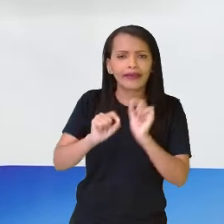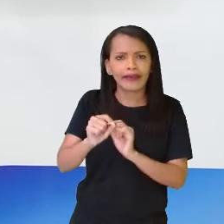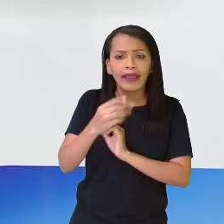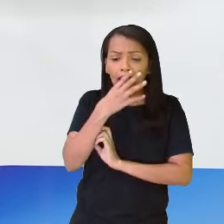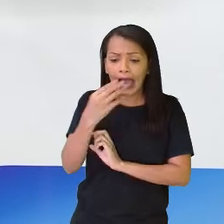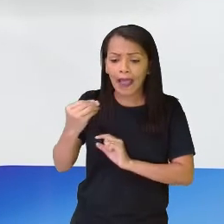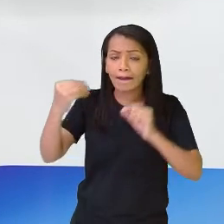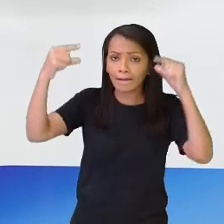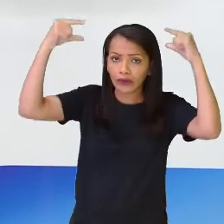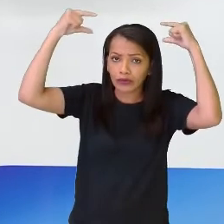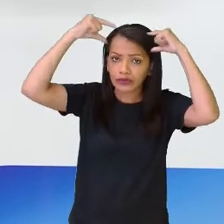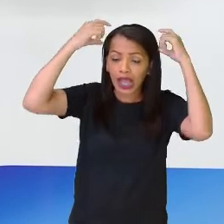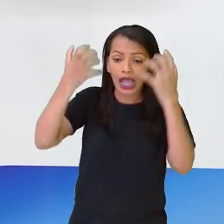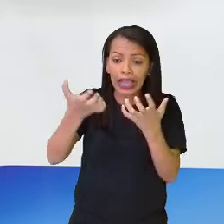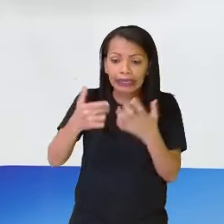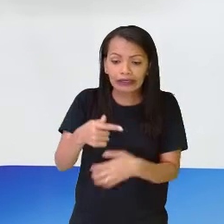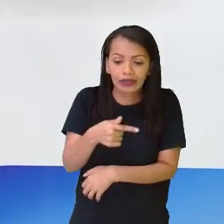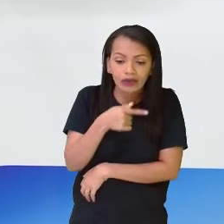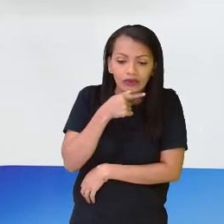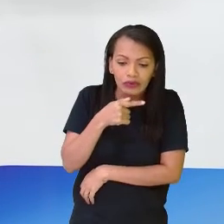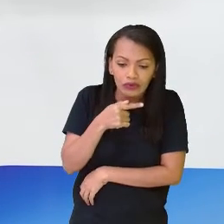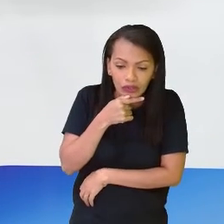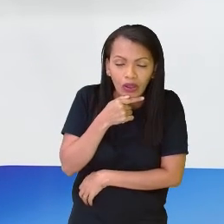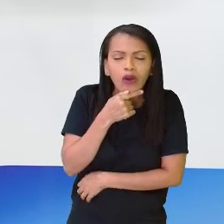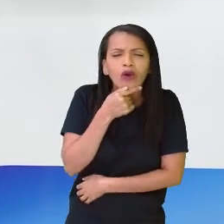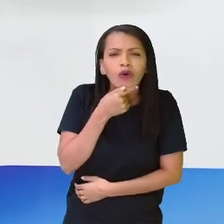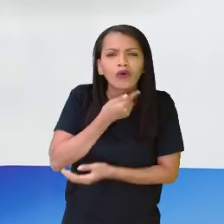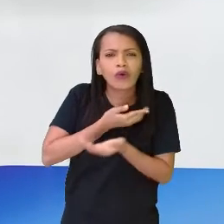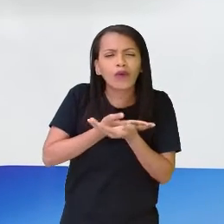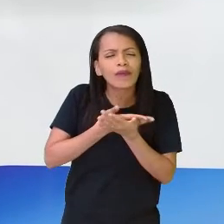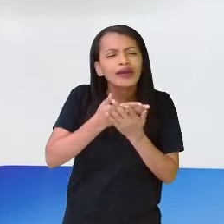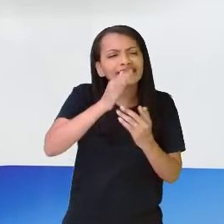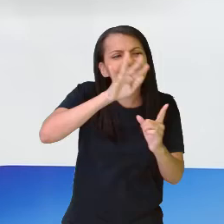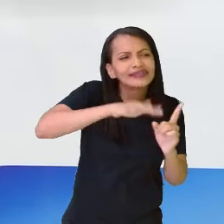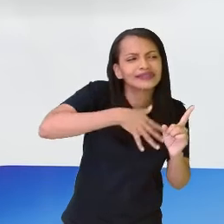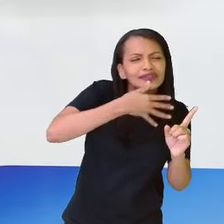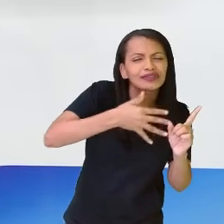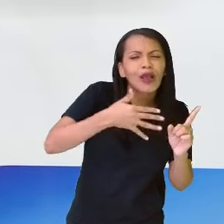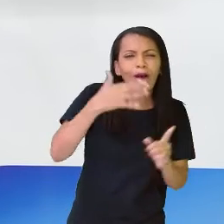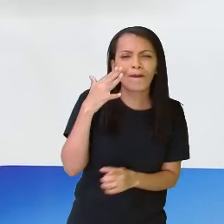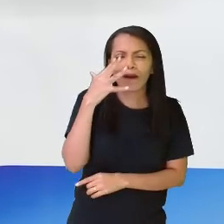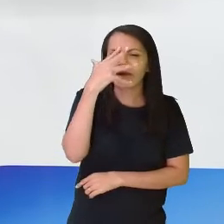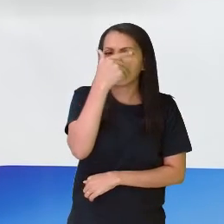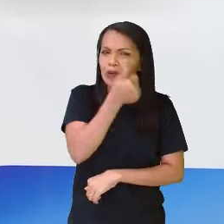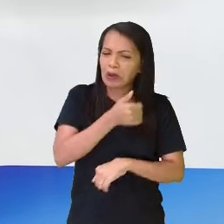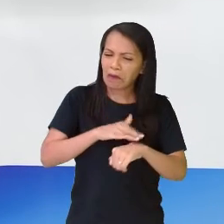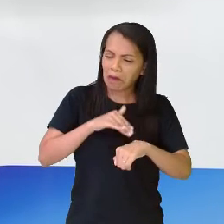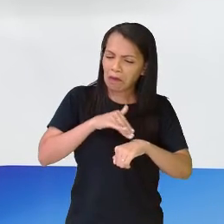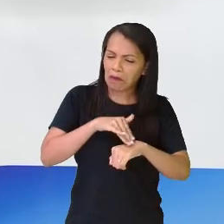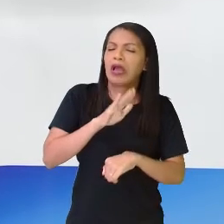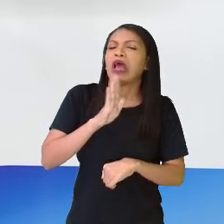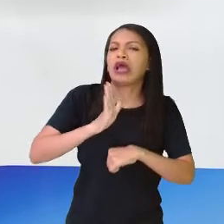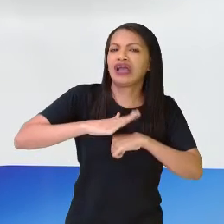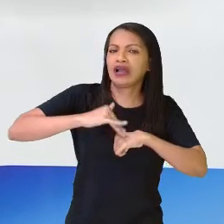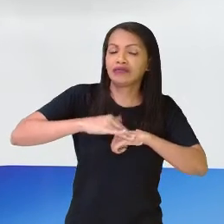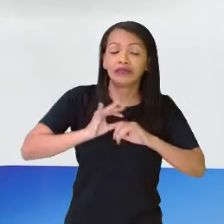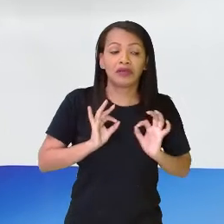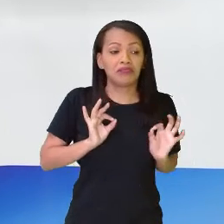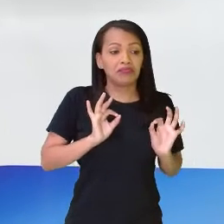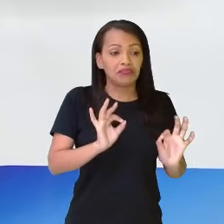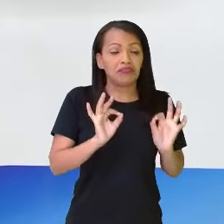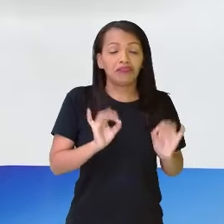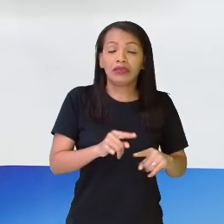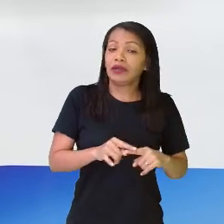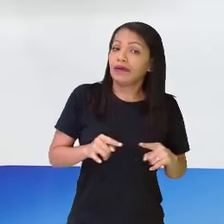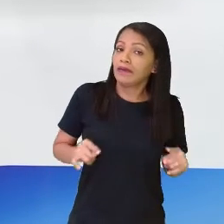queijo que estava lá no bico dele, começa primeiro elogiando que ele é o mais bonito, que ele é o mais gentil, que ele é o mais elegante,